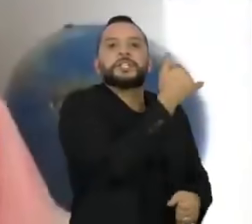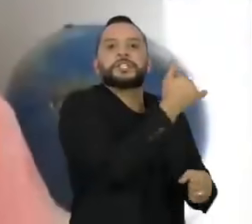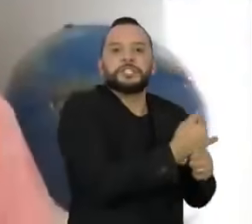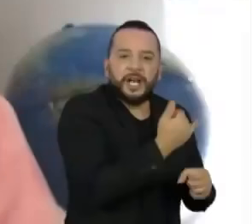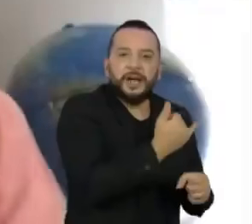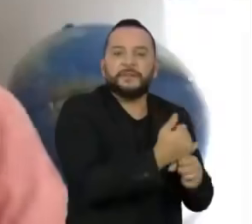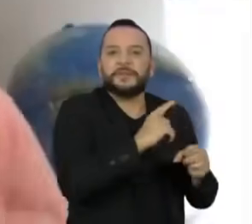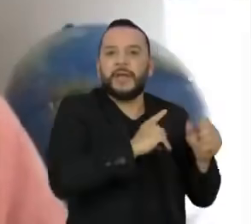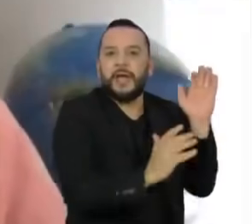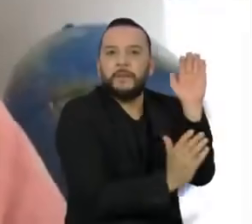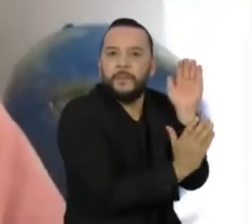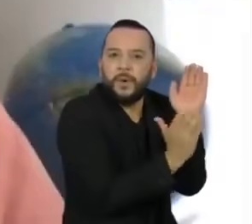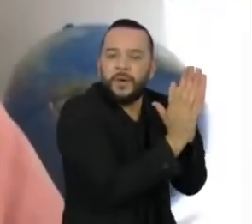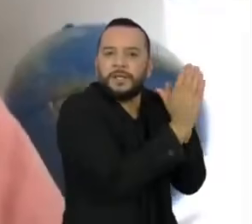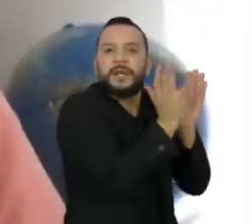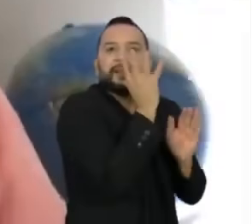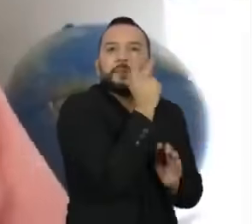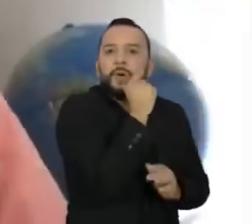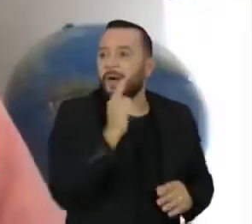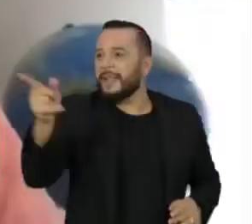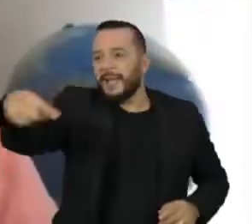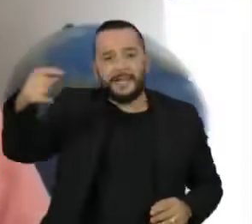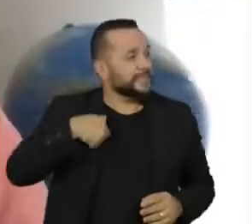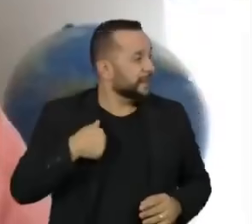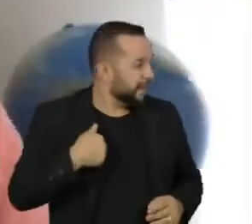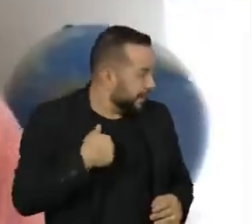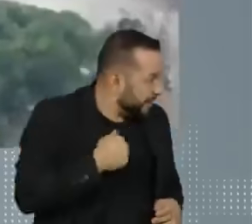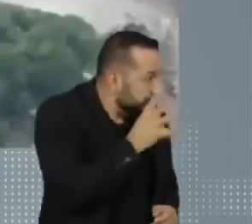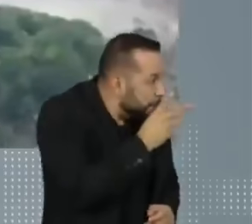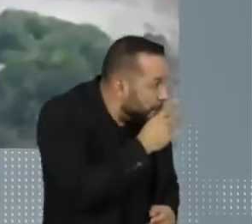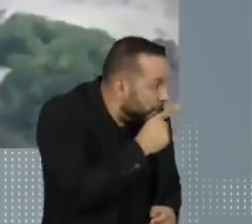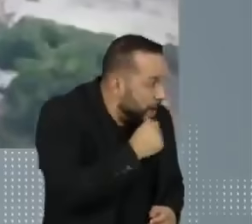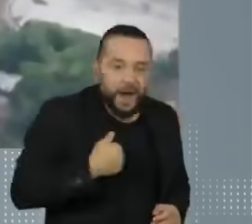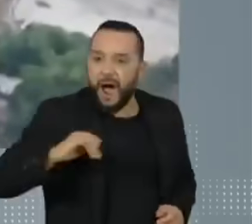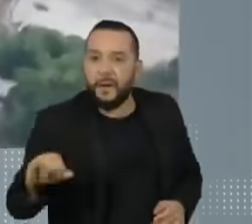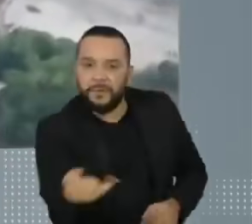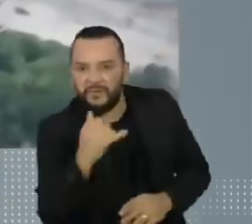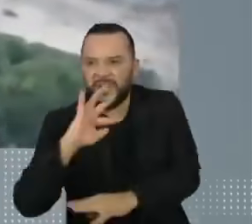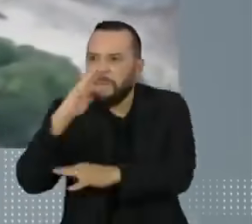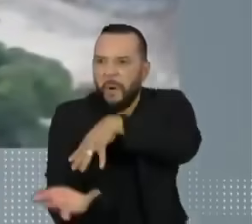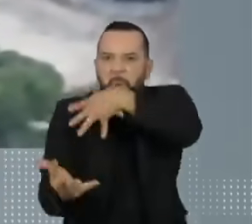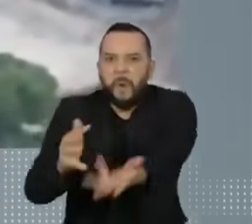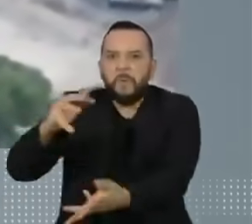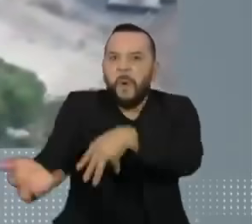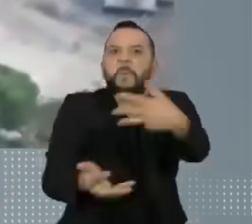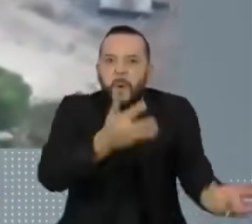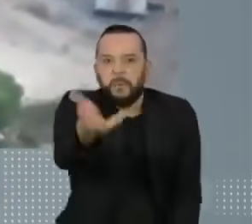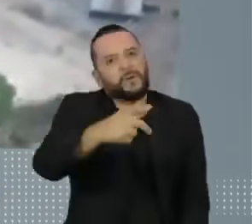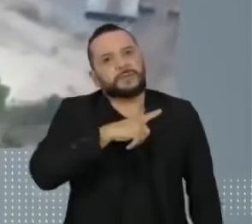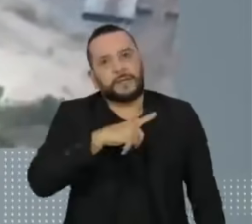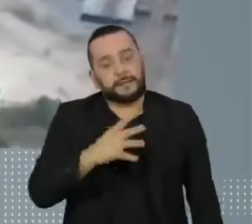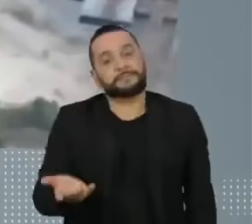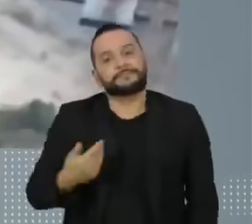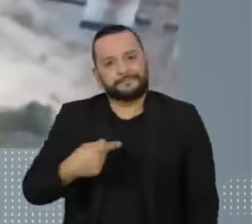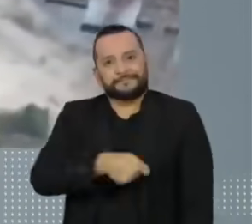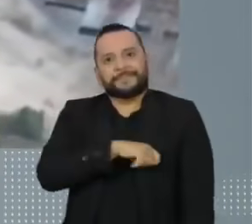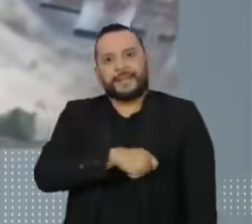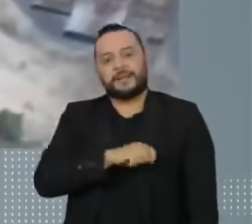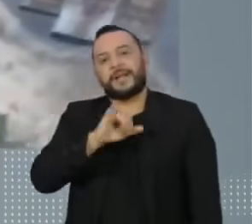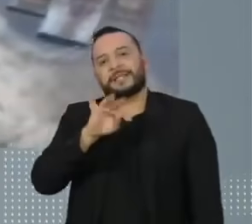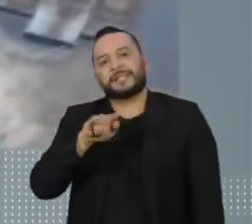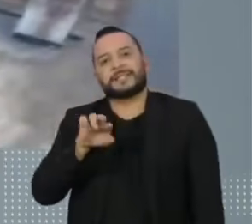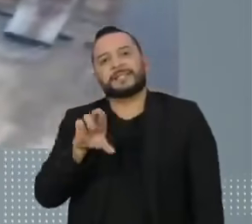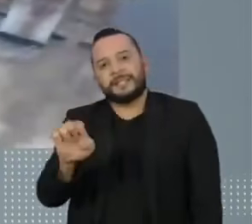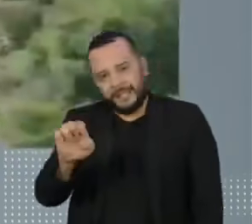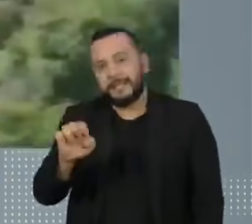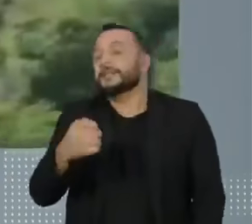Isso só favorece quem comete crime, que tem a sensação de impunidade. Na última semana, o delegado Alexandre Saraiva perdeu o